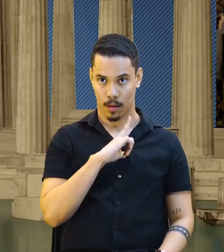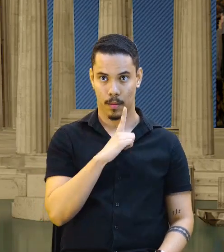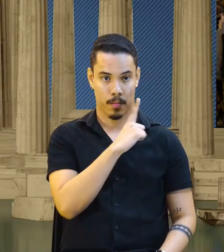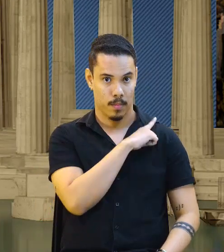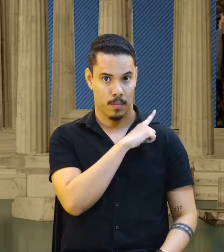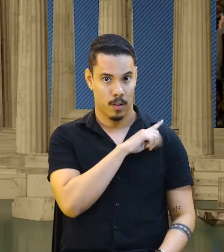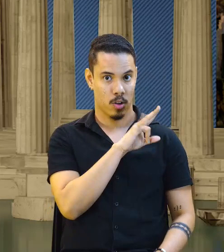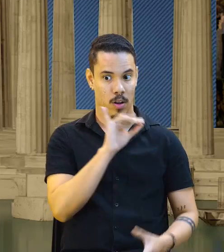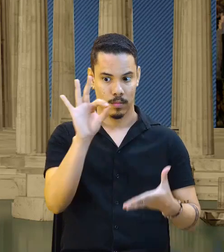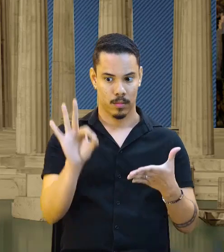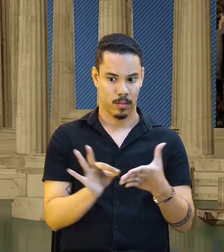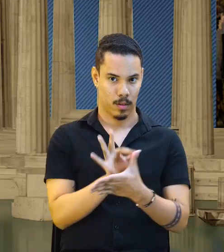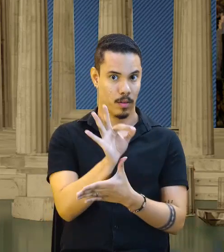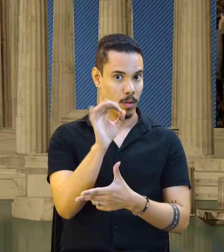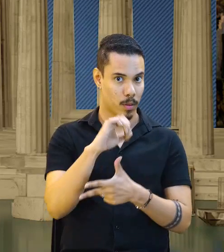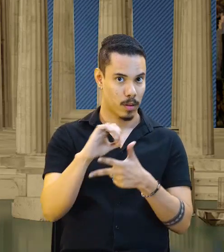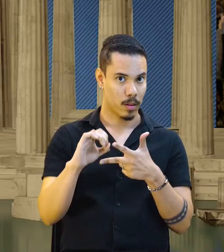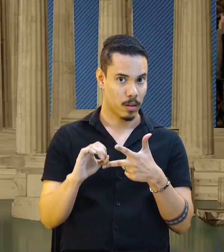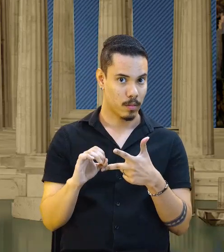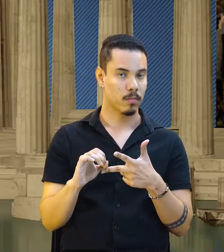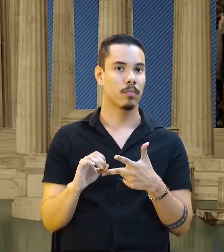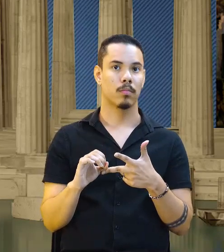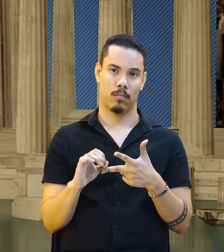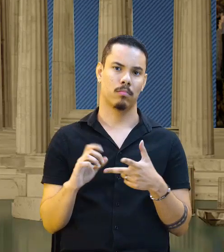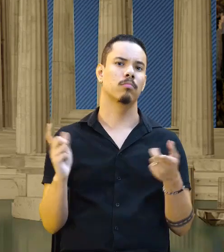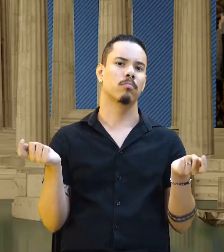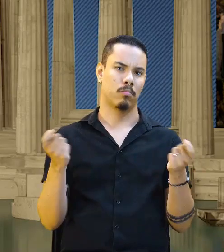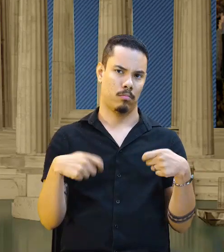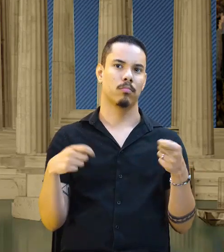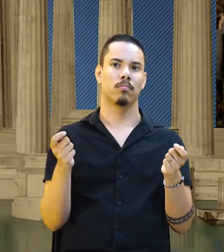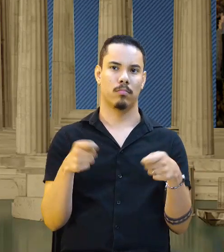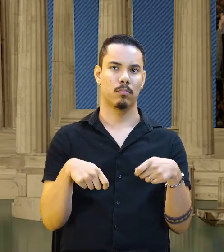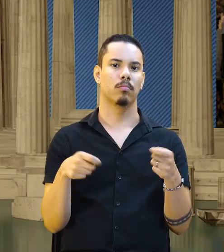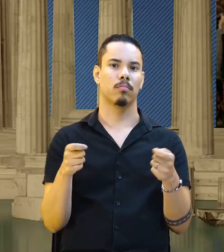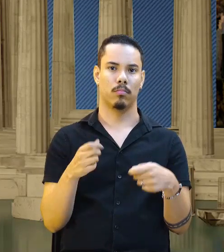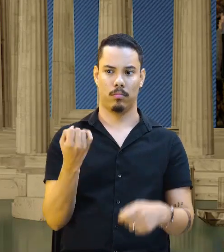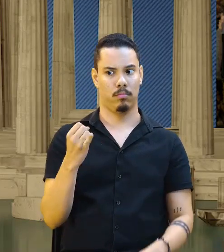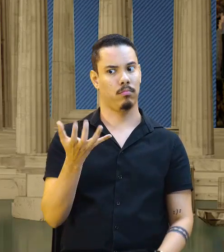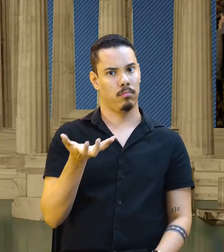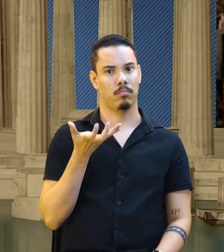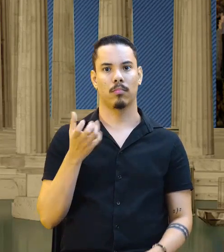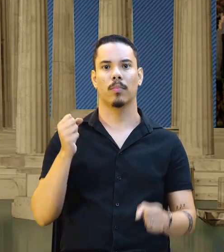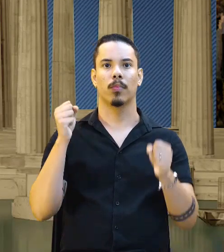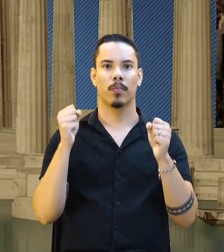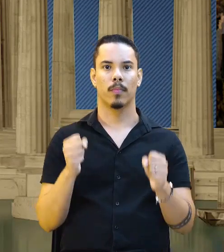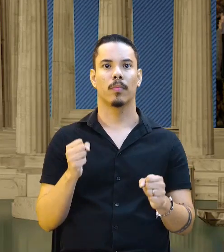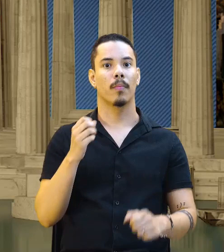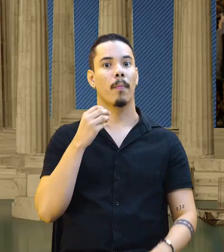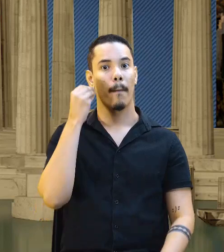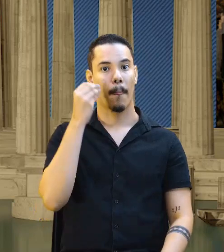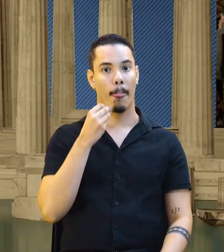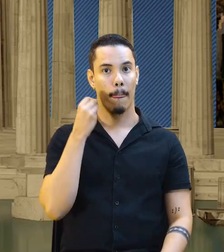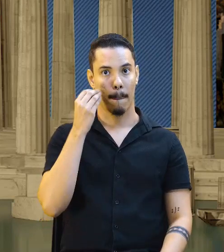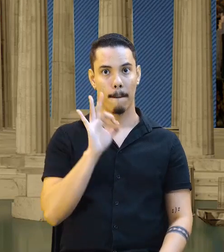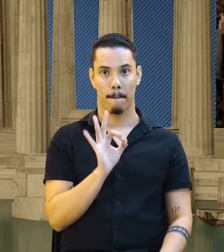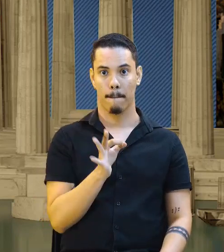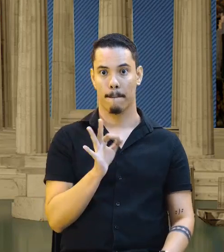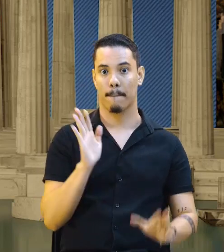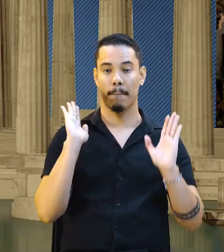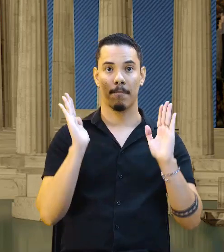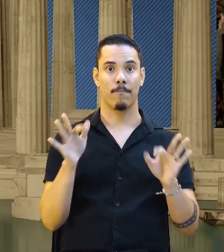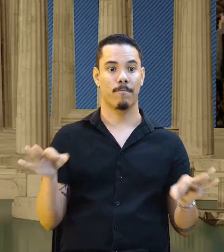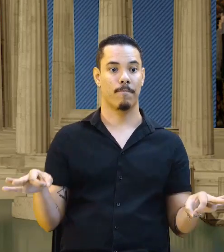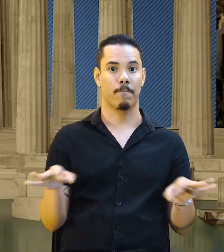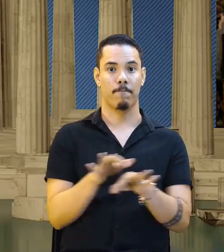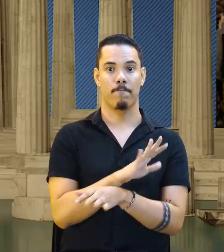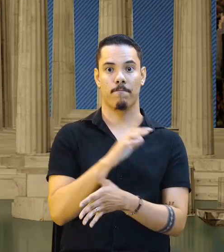se inscreveu para o Enem desse ano? É, eles podem fazer isso, se desejarem, né, como experiência, ok? E aqui já é, o Se Liga no